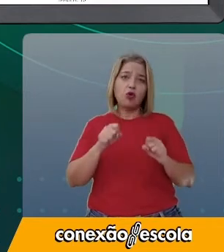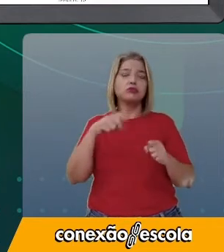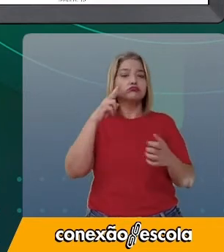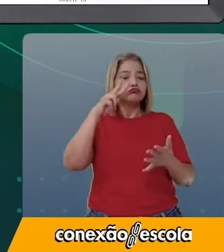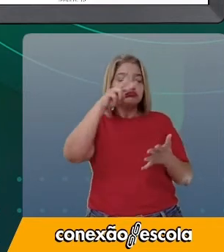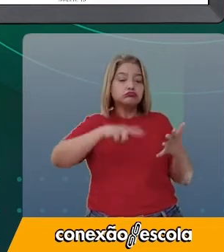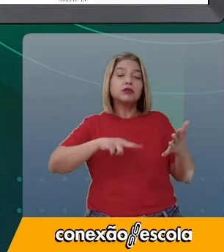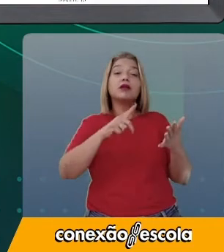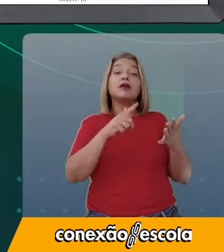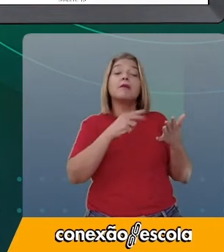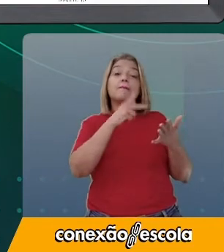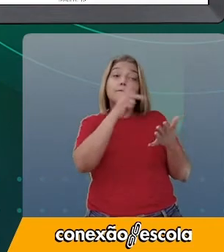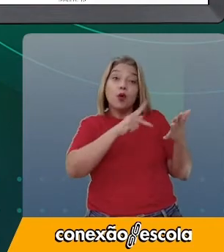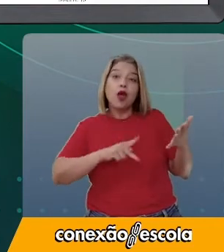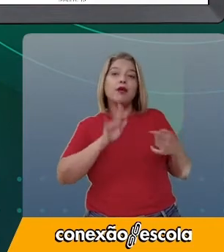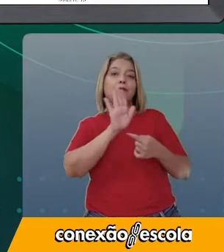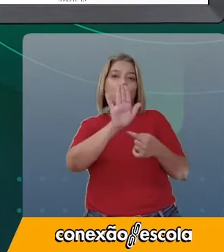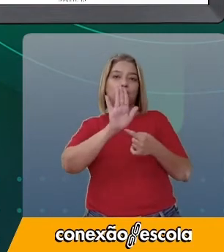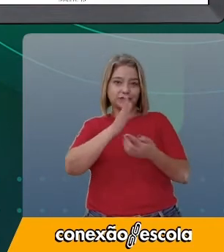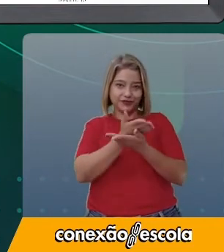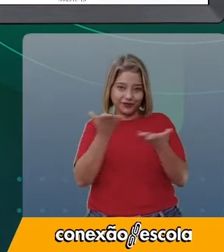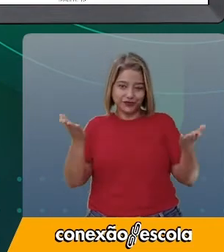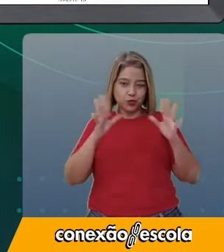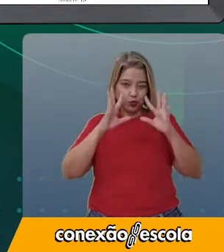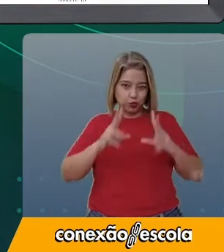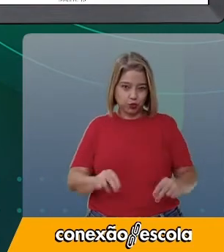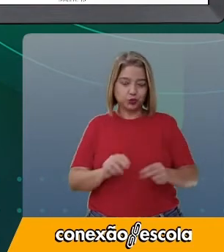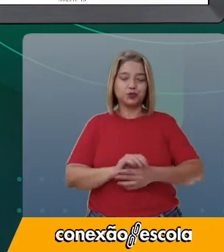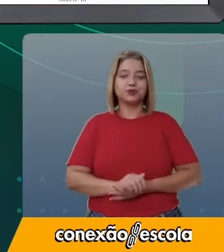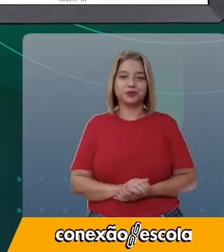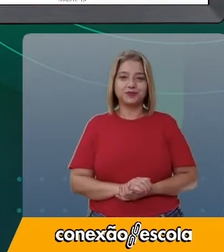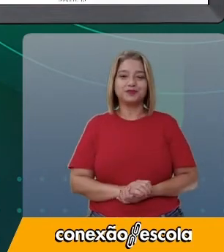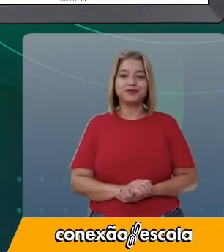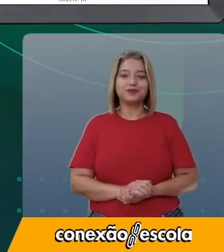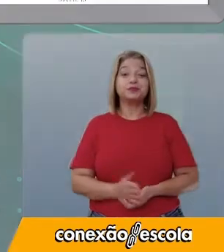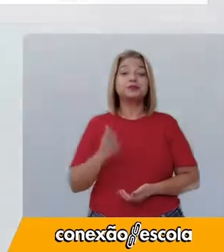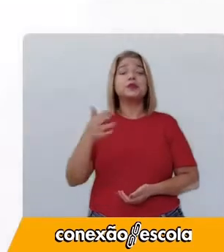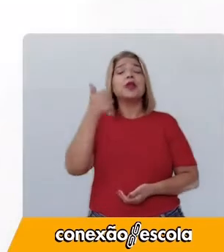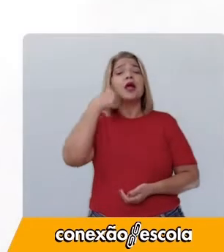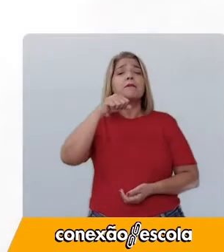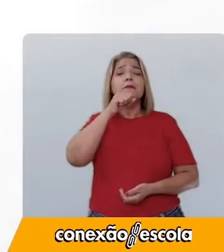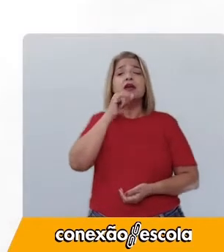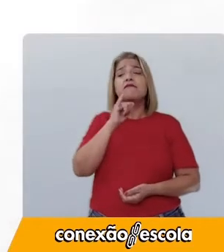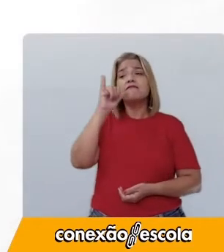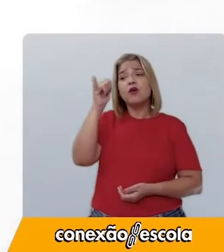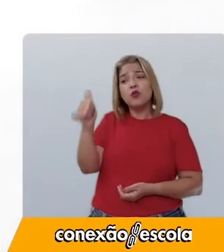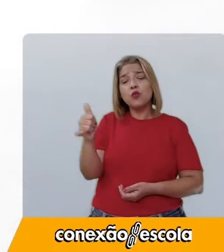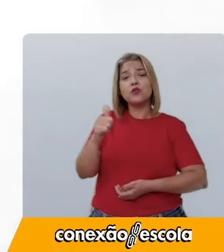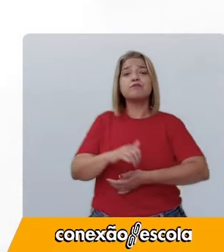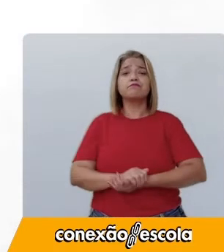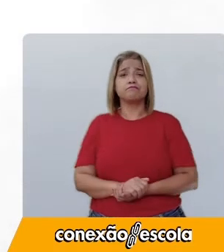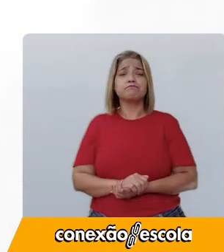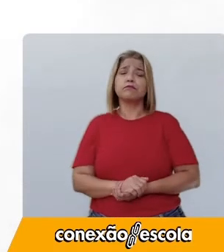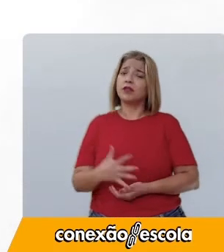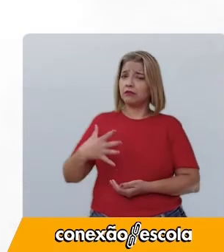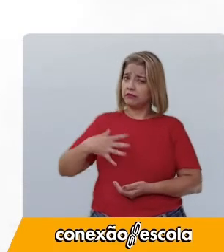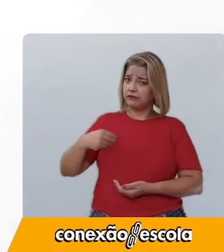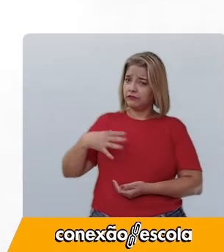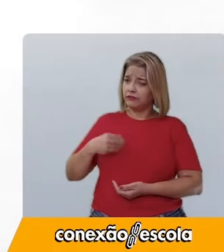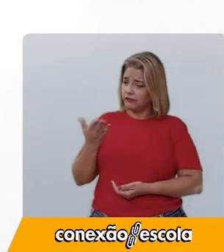na íntegra e apresentar para vocês. A mãe falou: meu